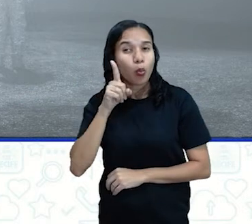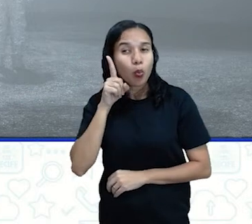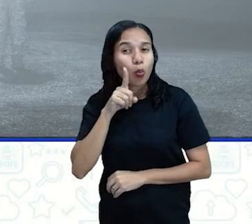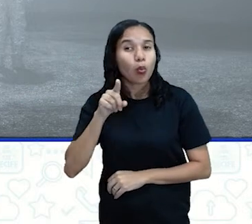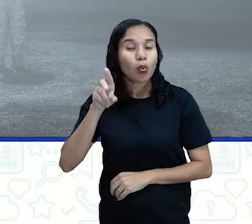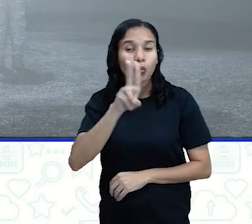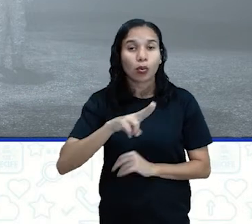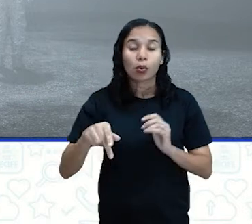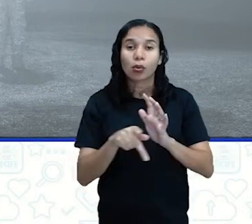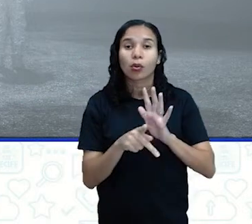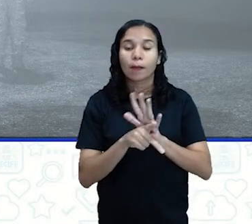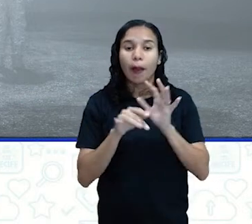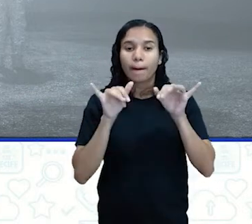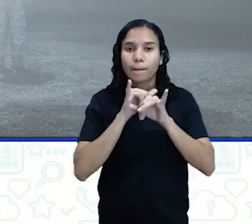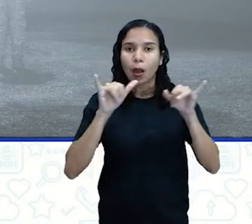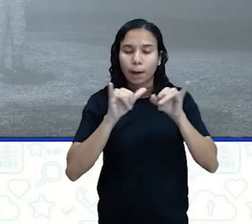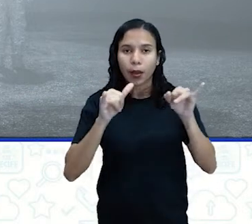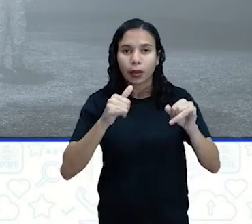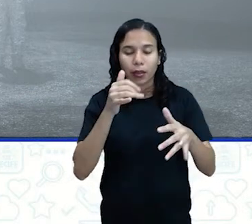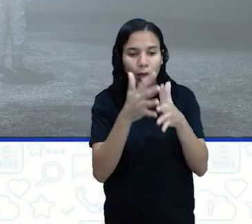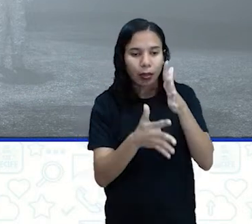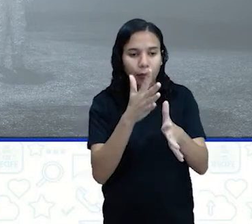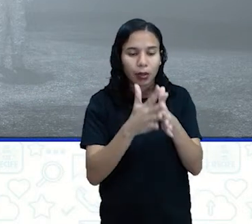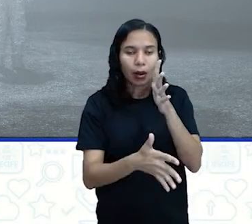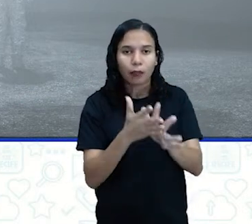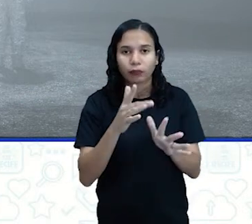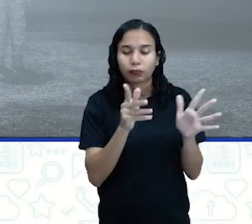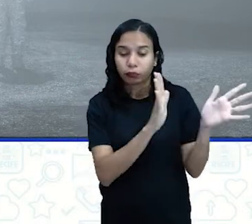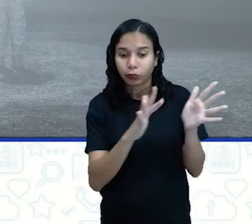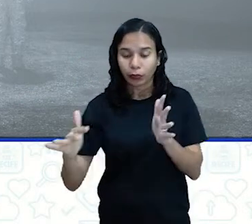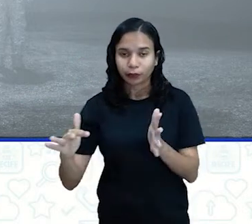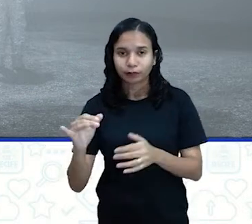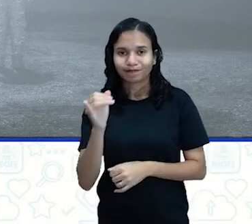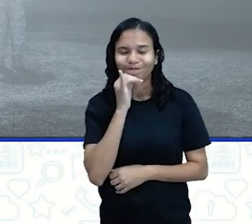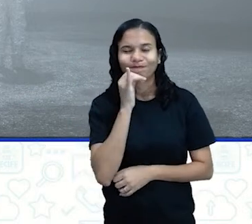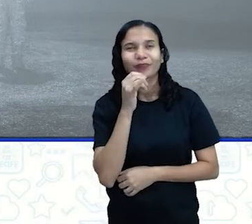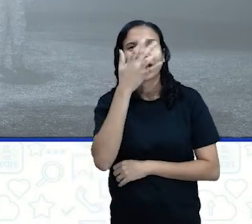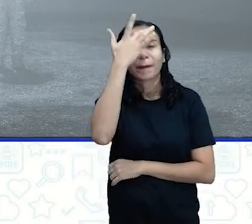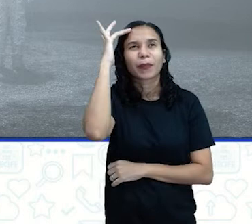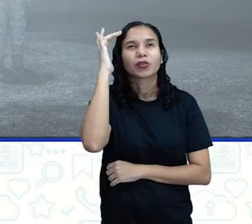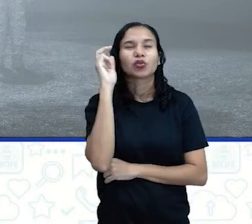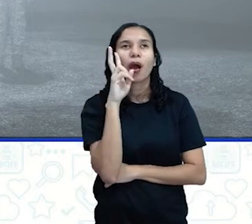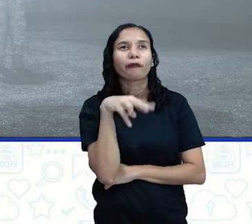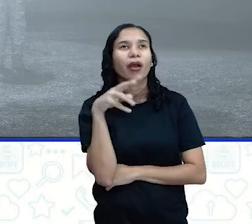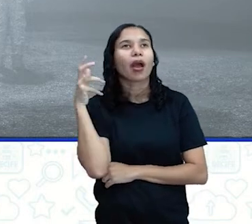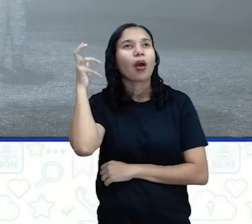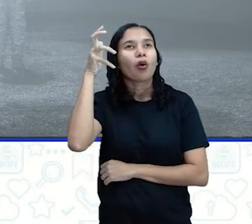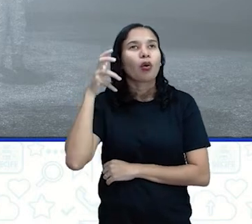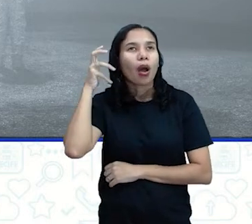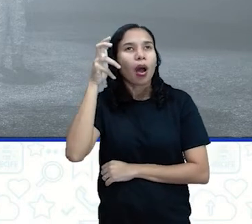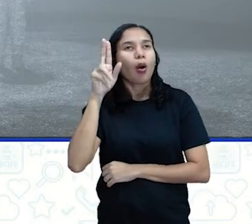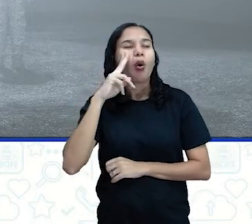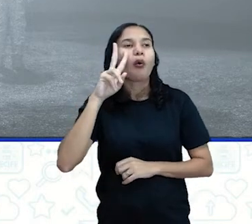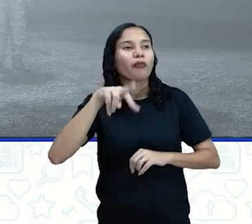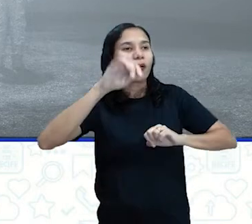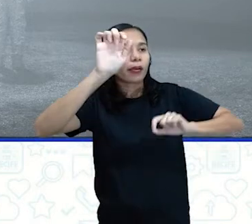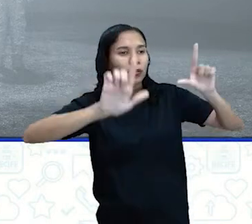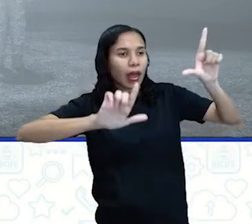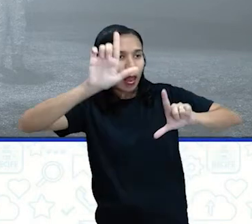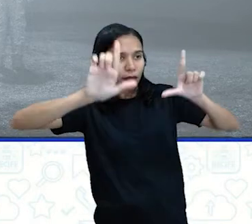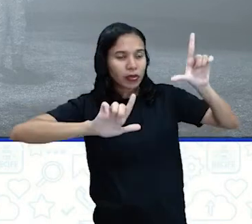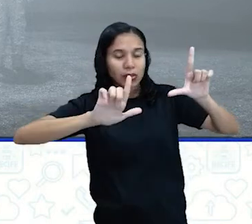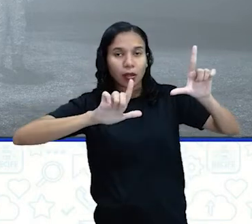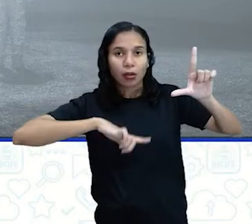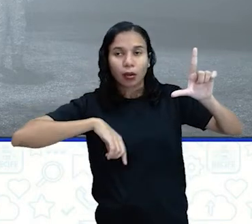através de boletins que interrompiam a programação, ou seja, sabem quando vocês estão ouvindo rádio, vendo TV, e